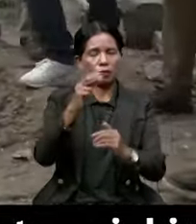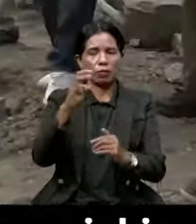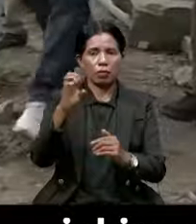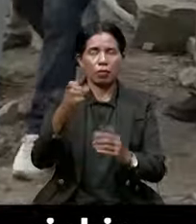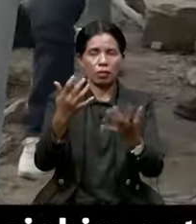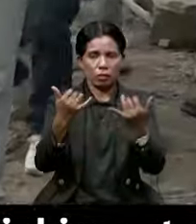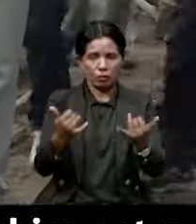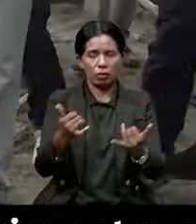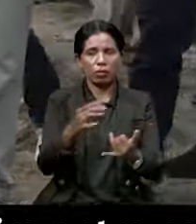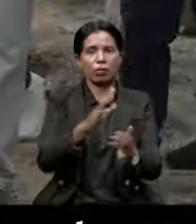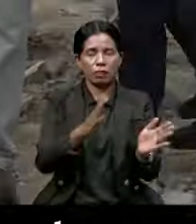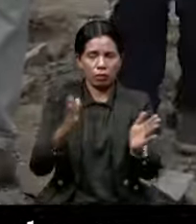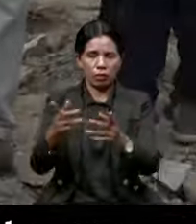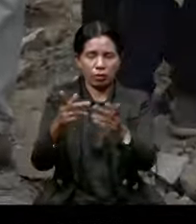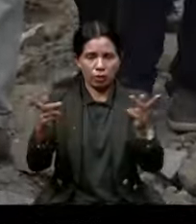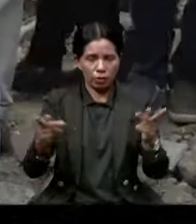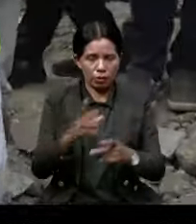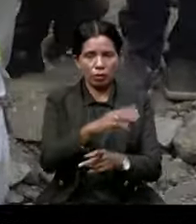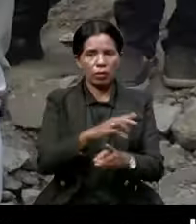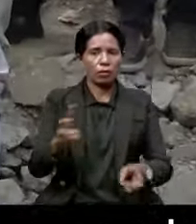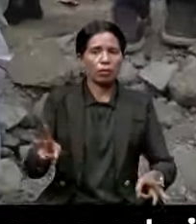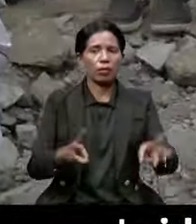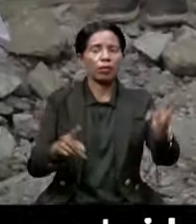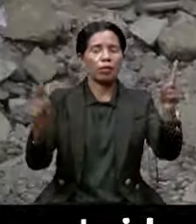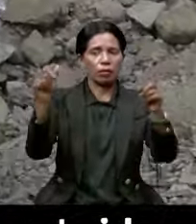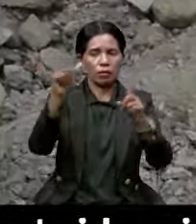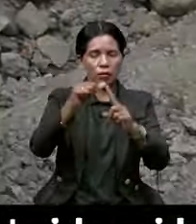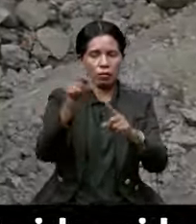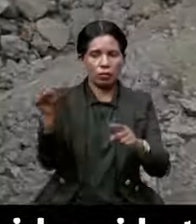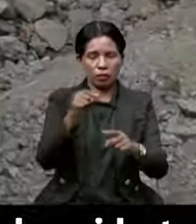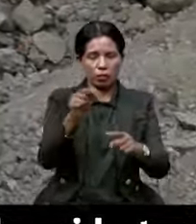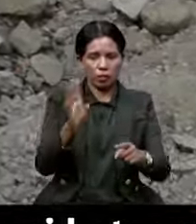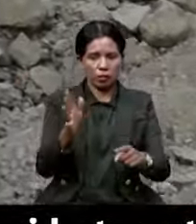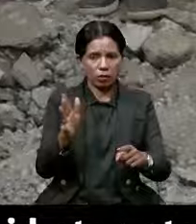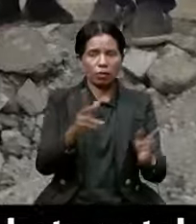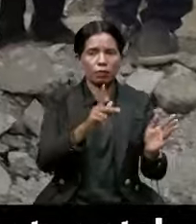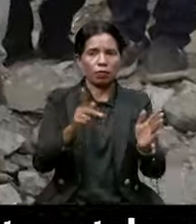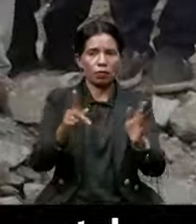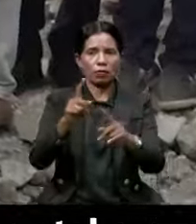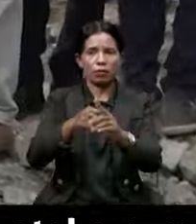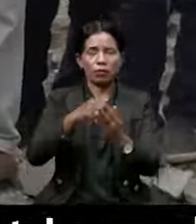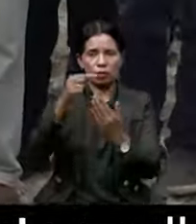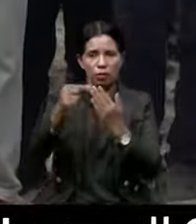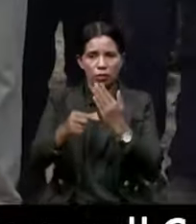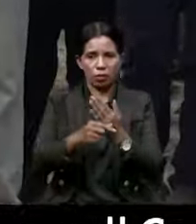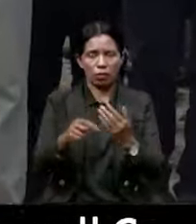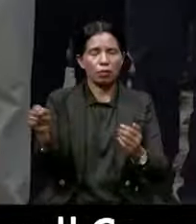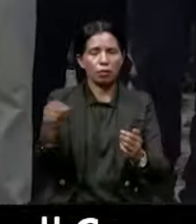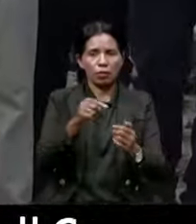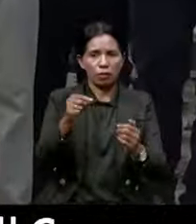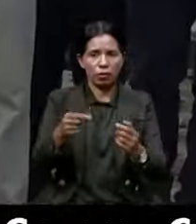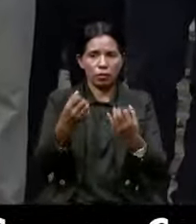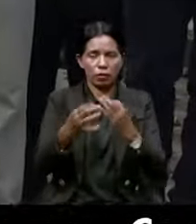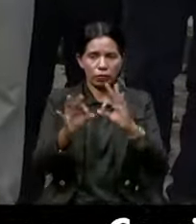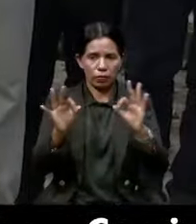uma preparação para fatin no estrada, atinção no porcento Limanulu, no tuir plano fulan agosto ne, projeto Hirakne se